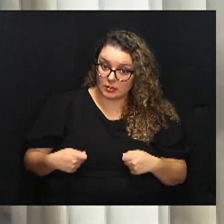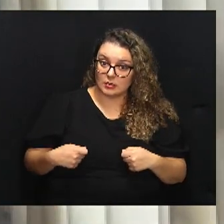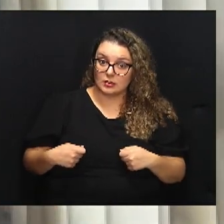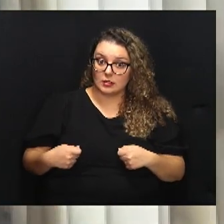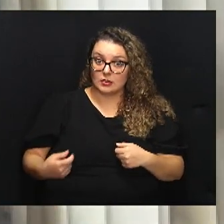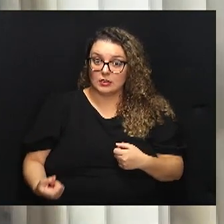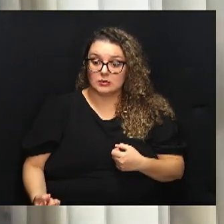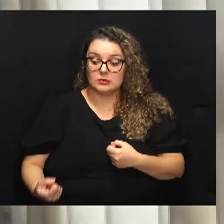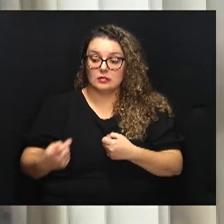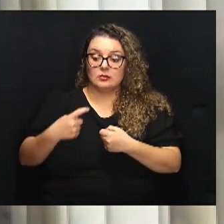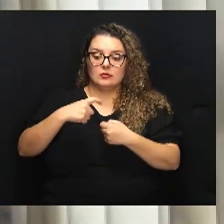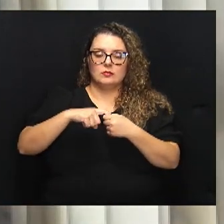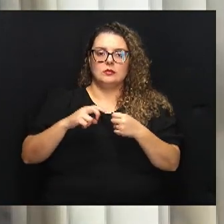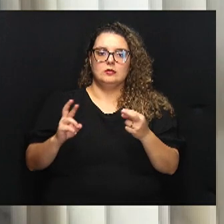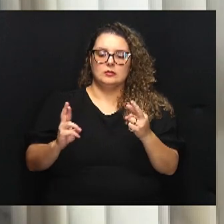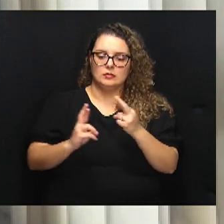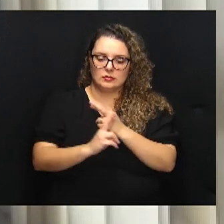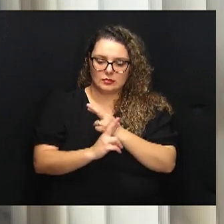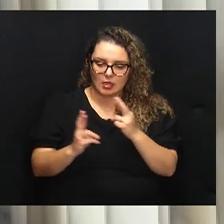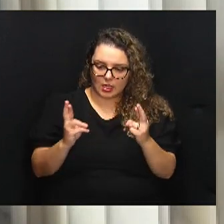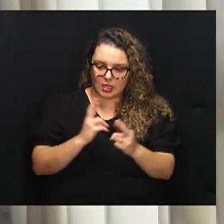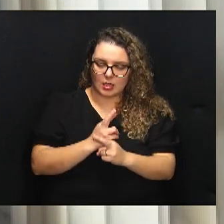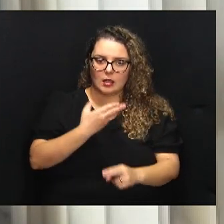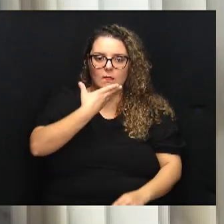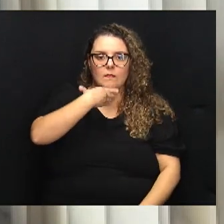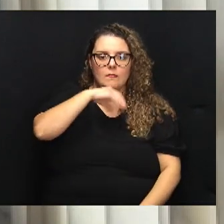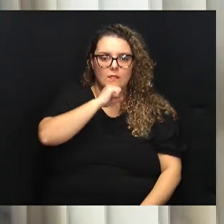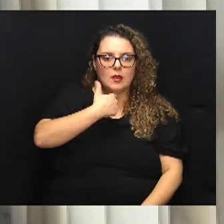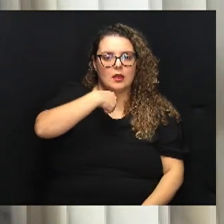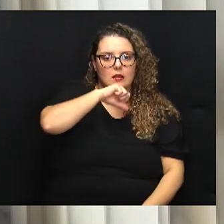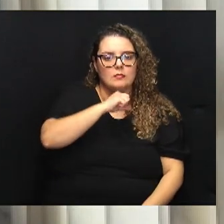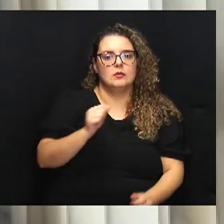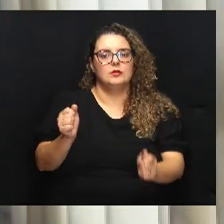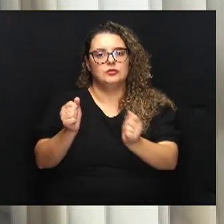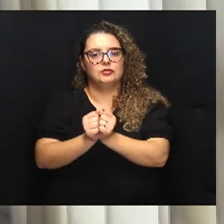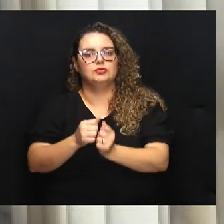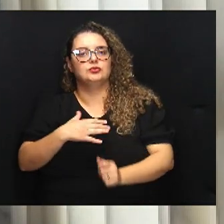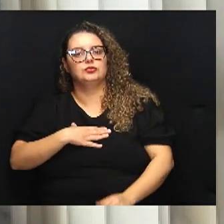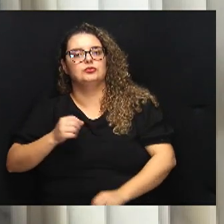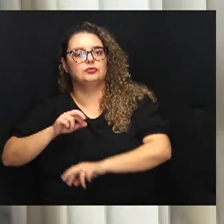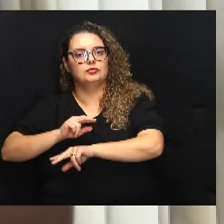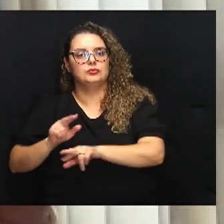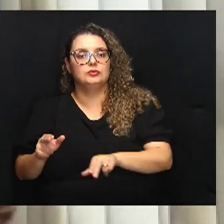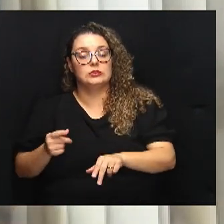resgate da relação pais e filhos, e essa observação